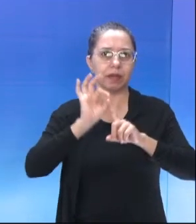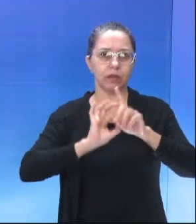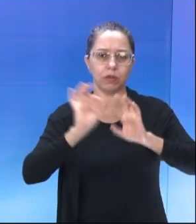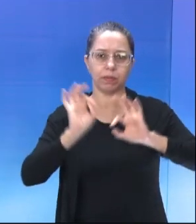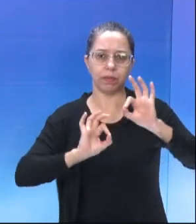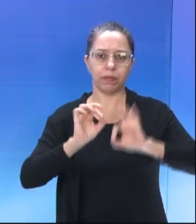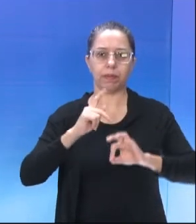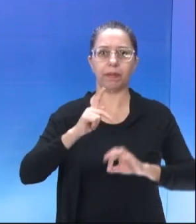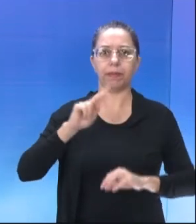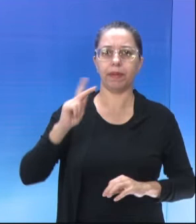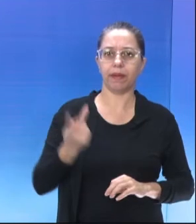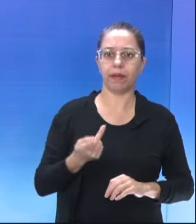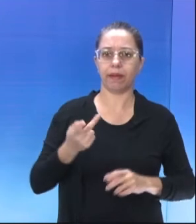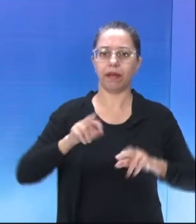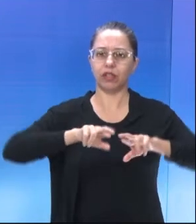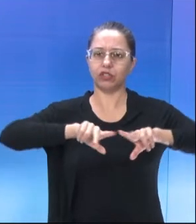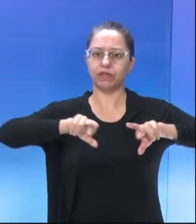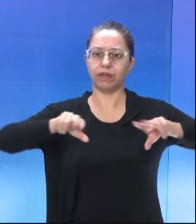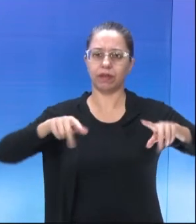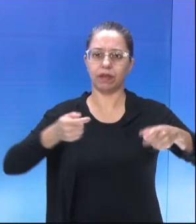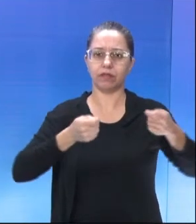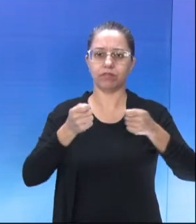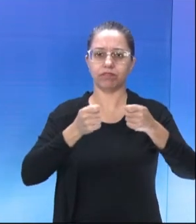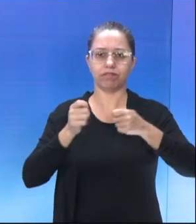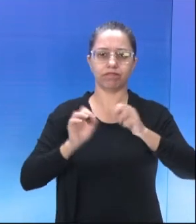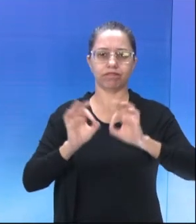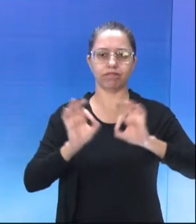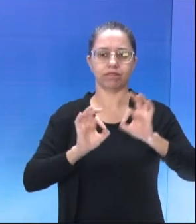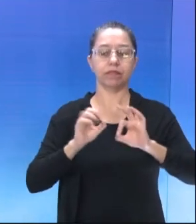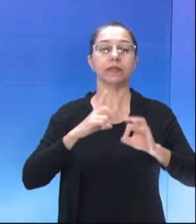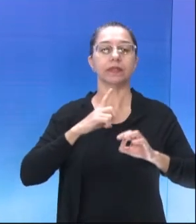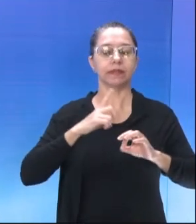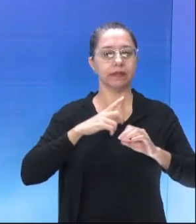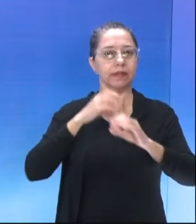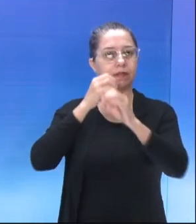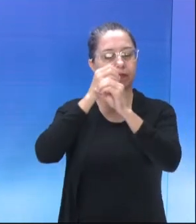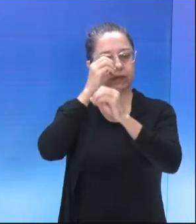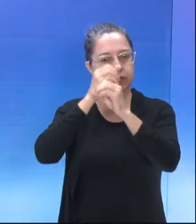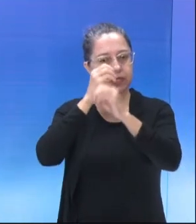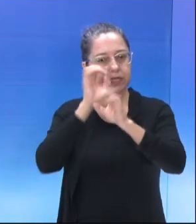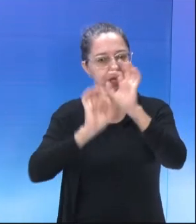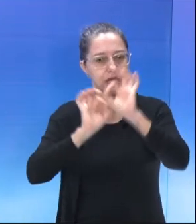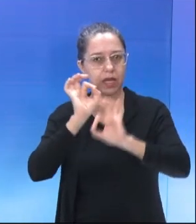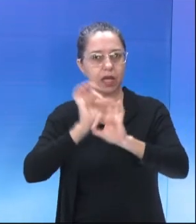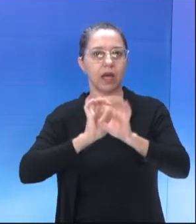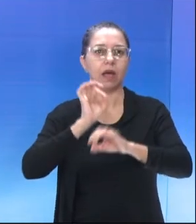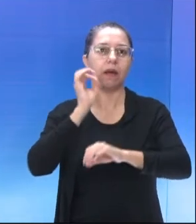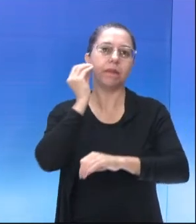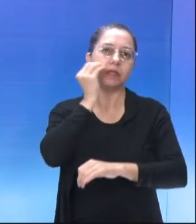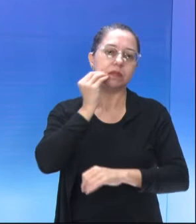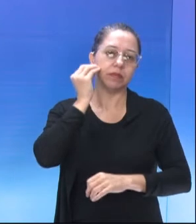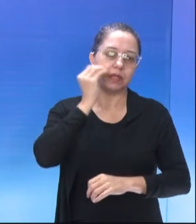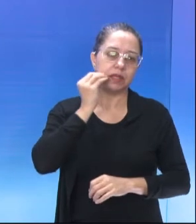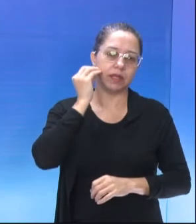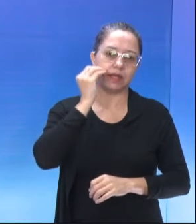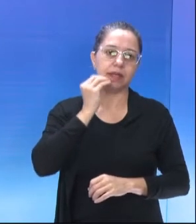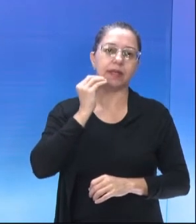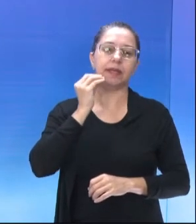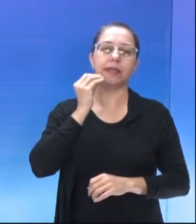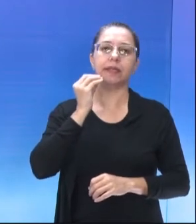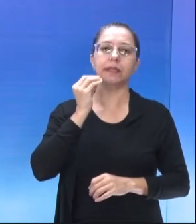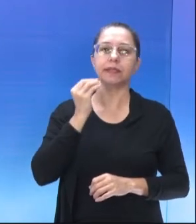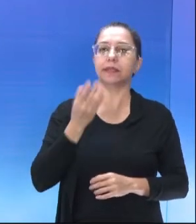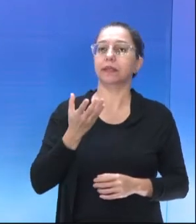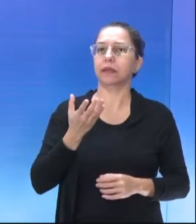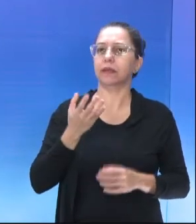temperatura e pH, foi realizado um experimento para testar as condições ótimas para a atividade de uma